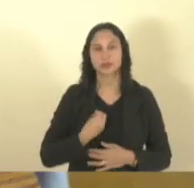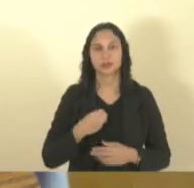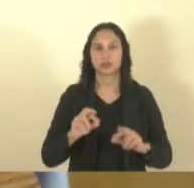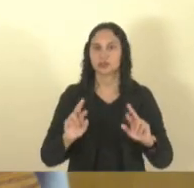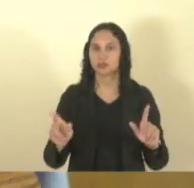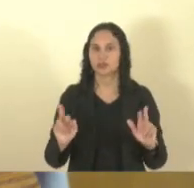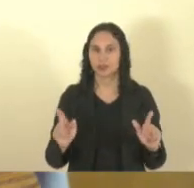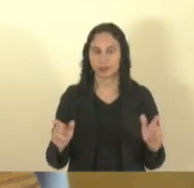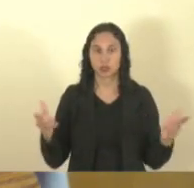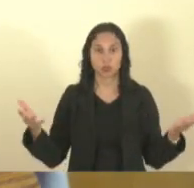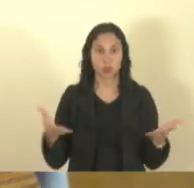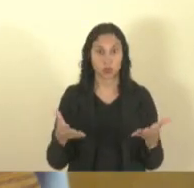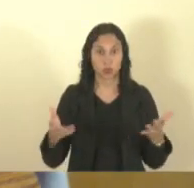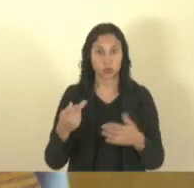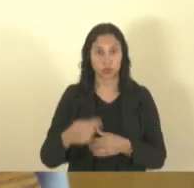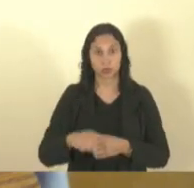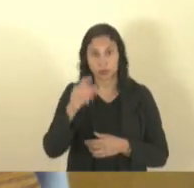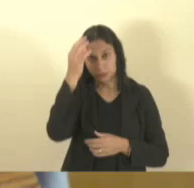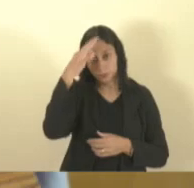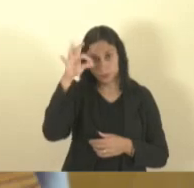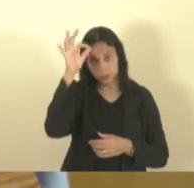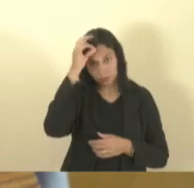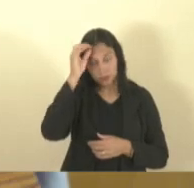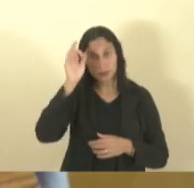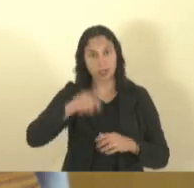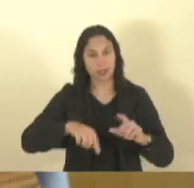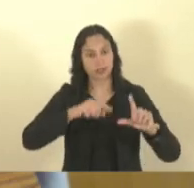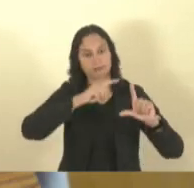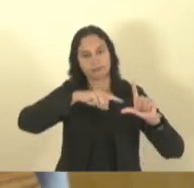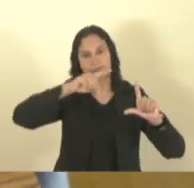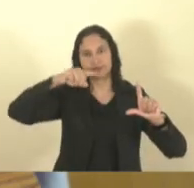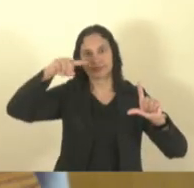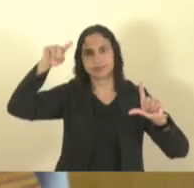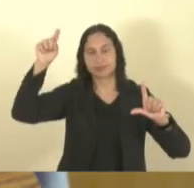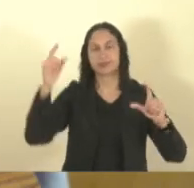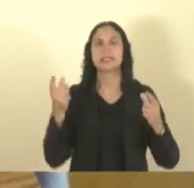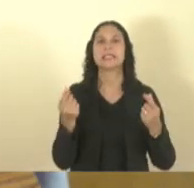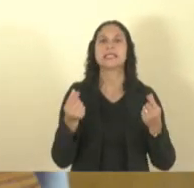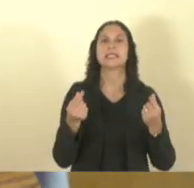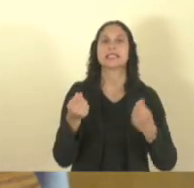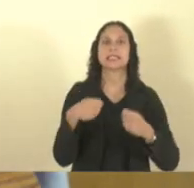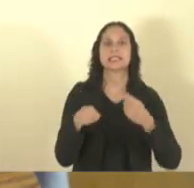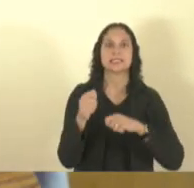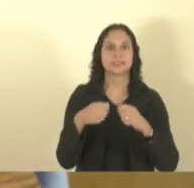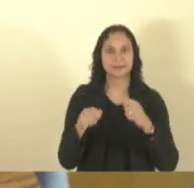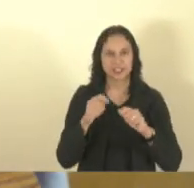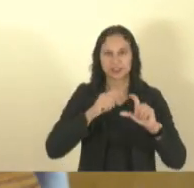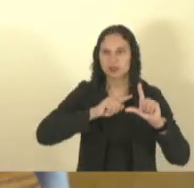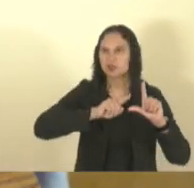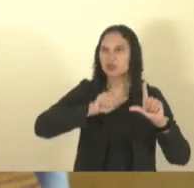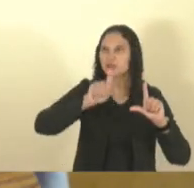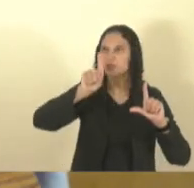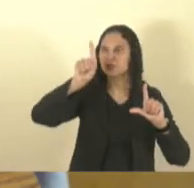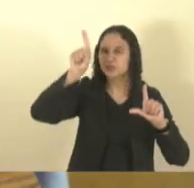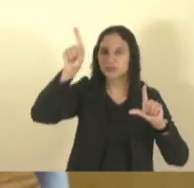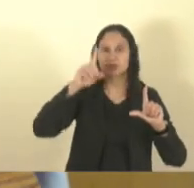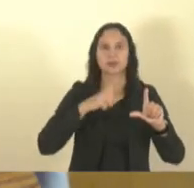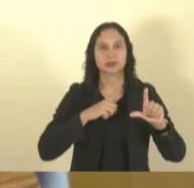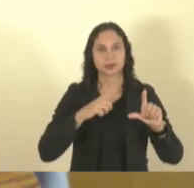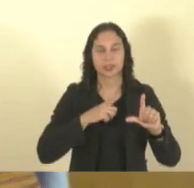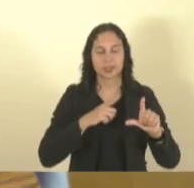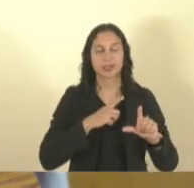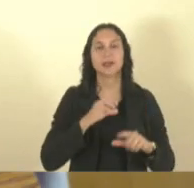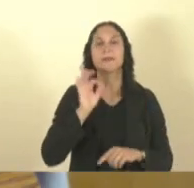diferenciado. O Espírito Santo está apresentando crescimento econômico acima da média nacional. A nossa taxa